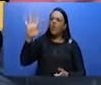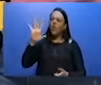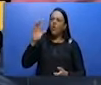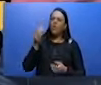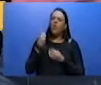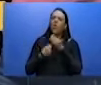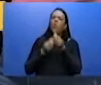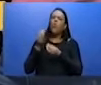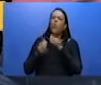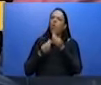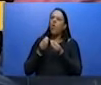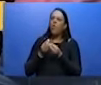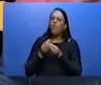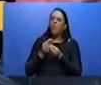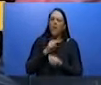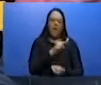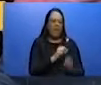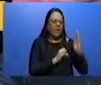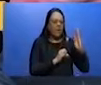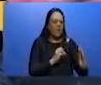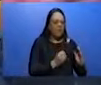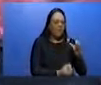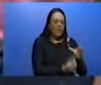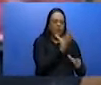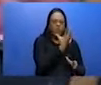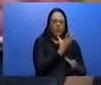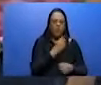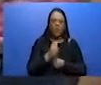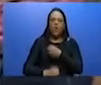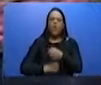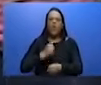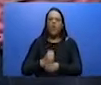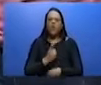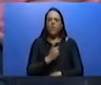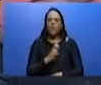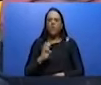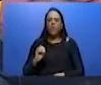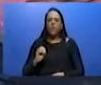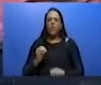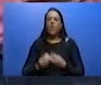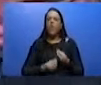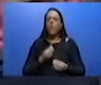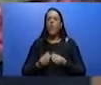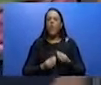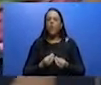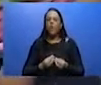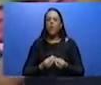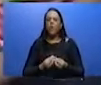né? 1500, um pouco antes. E como é no Brasil hoje, século XXI, o